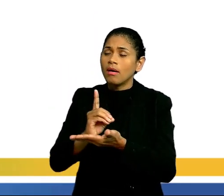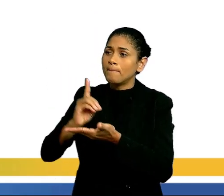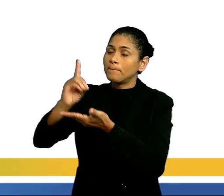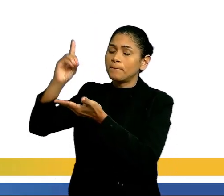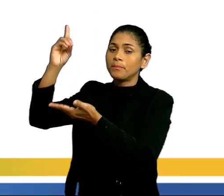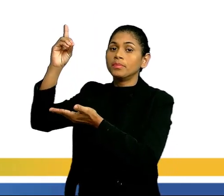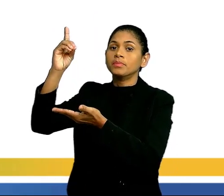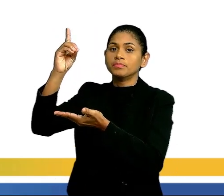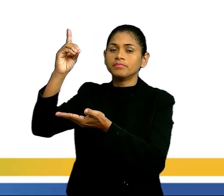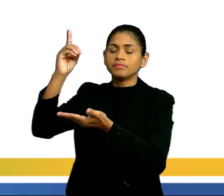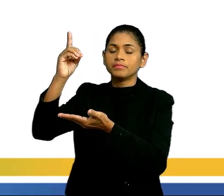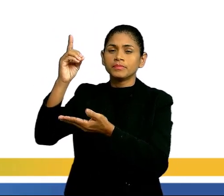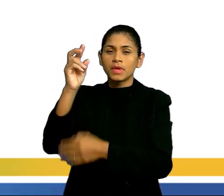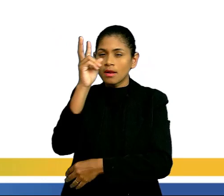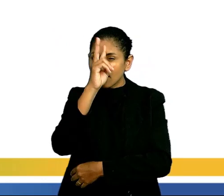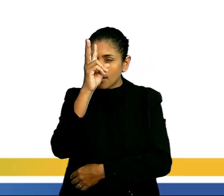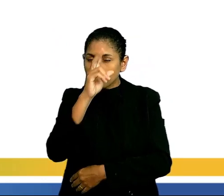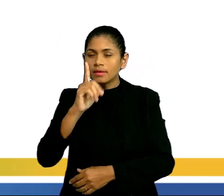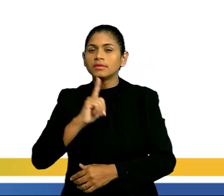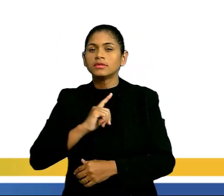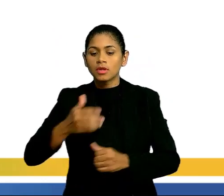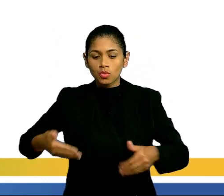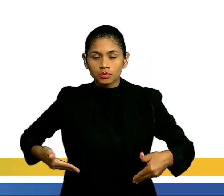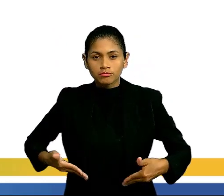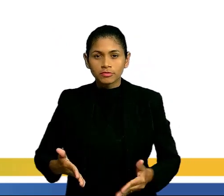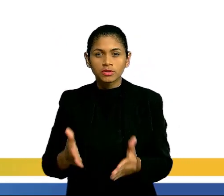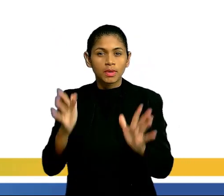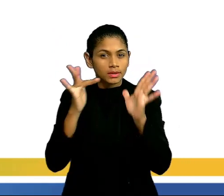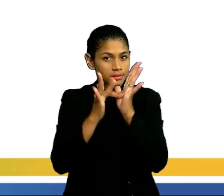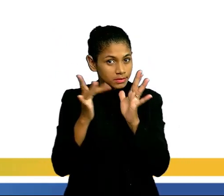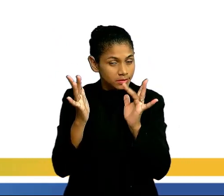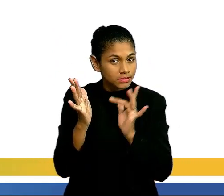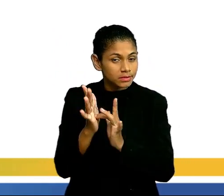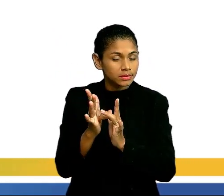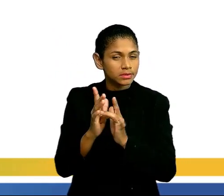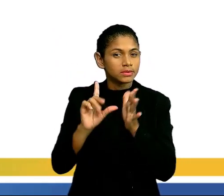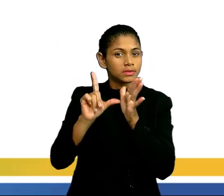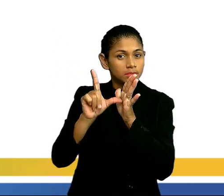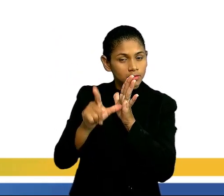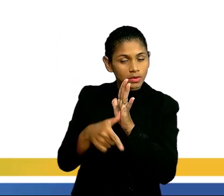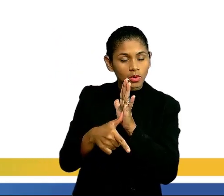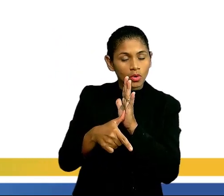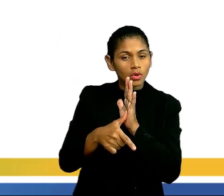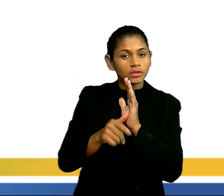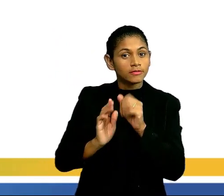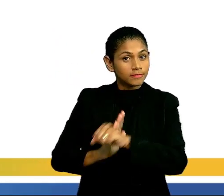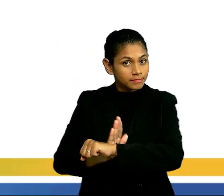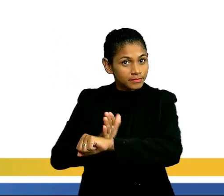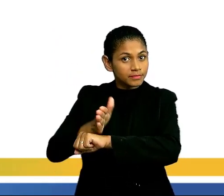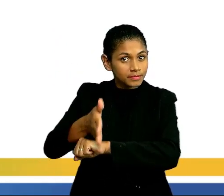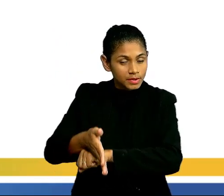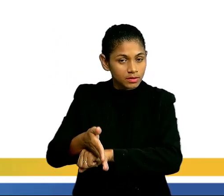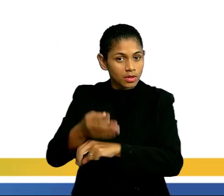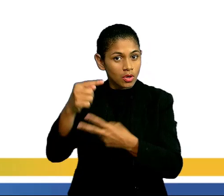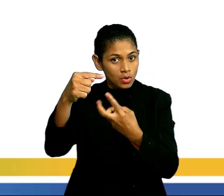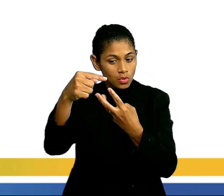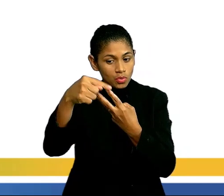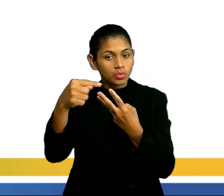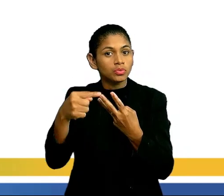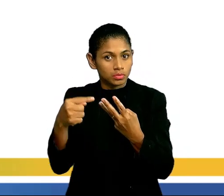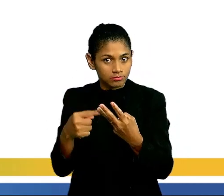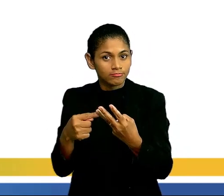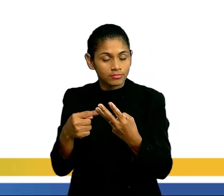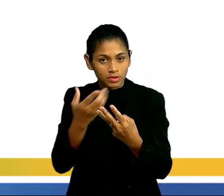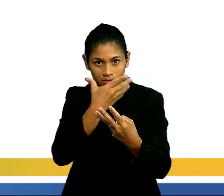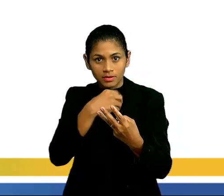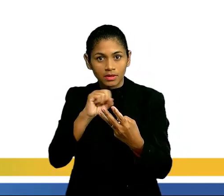o nascimento do menino Jesus e depois esses 3 reis magos vão visitá-lo? Então, a gente observa a relação